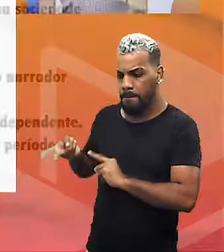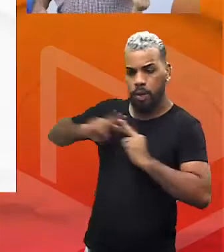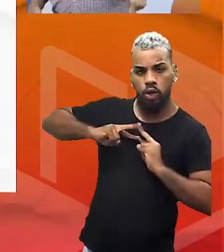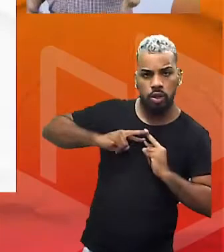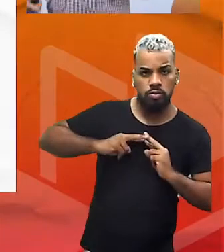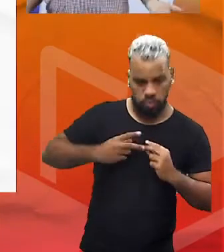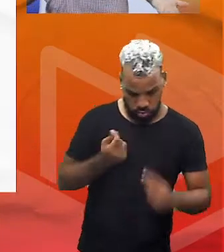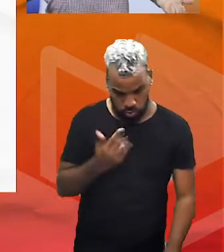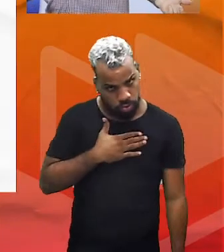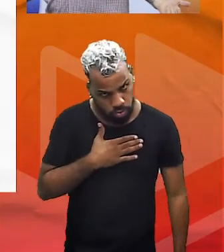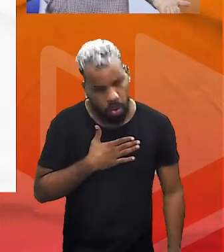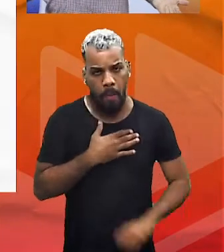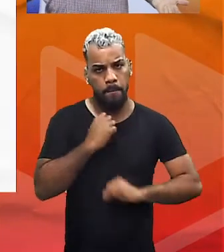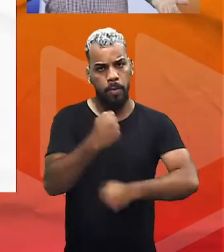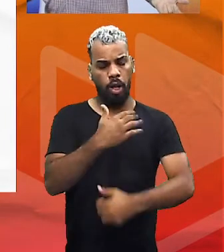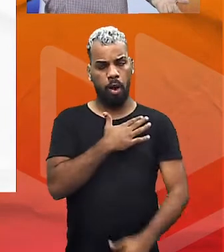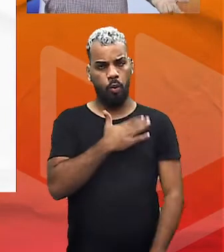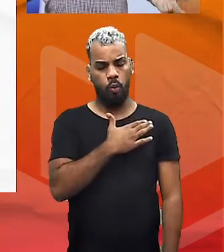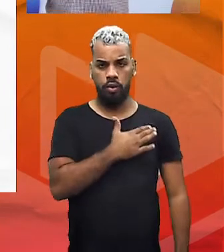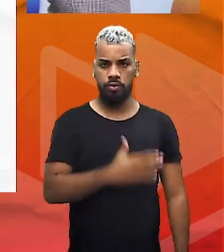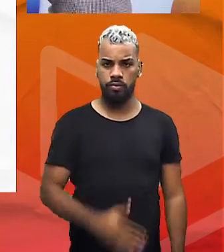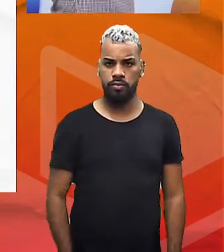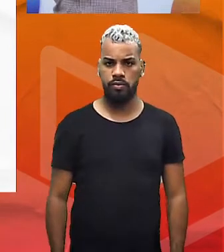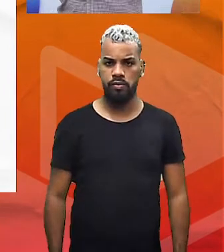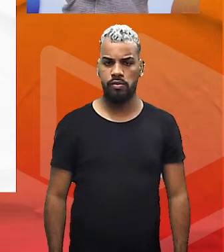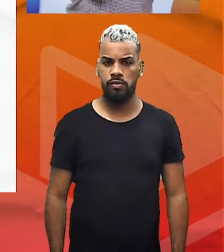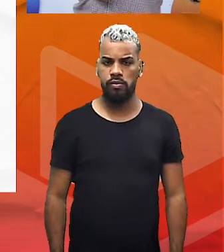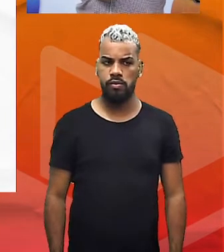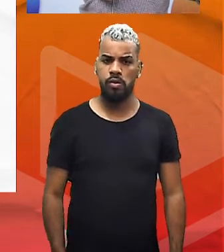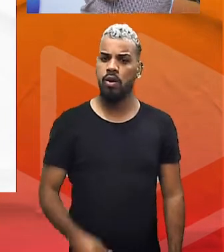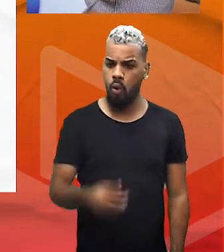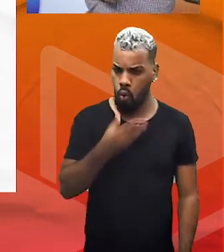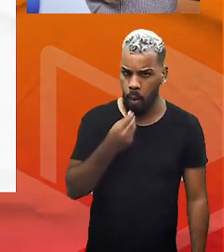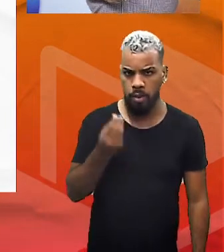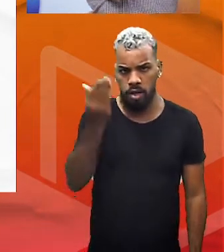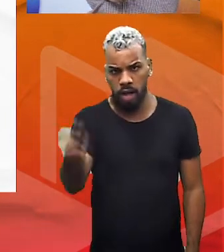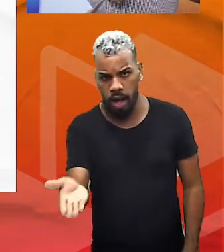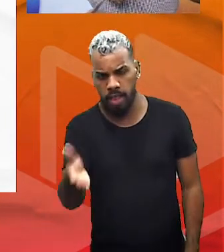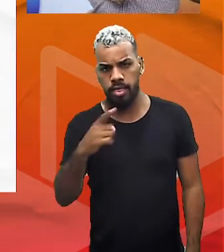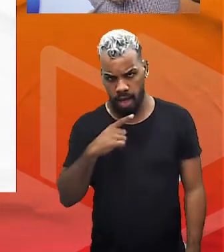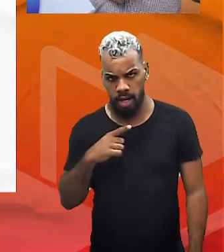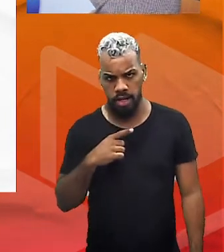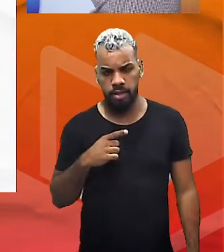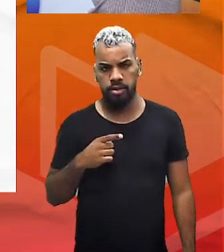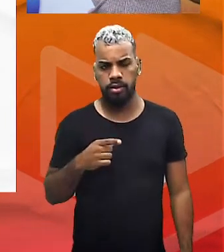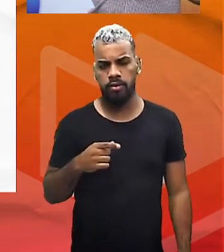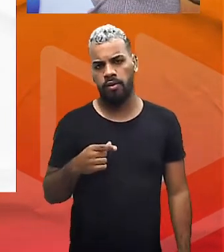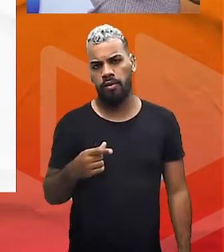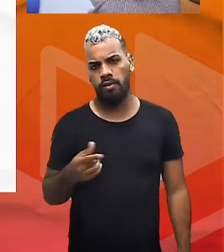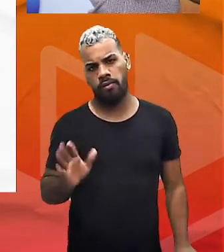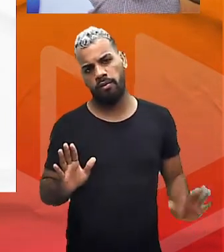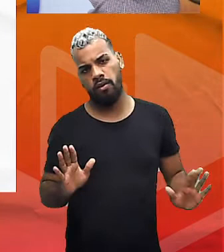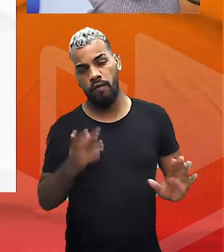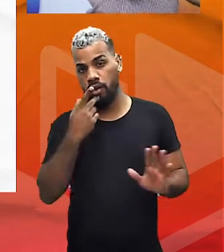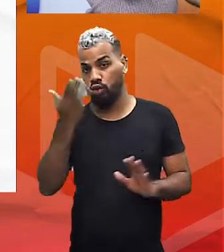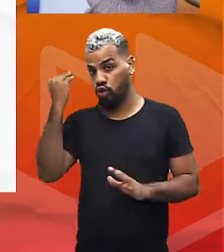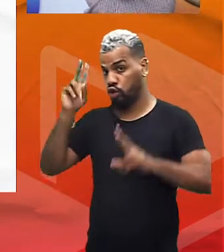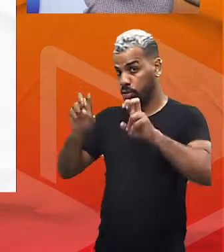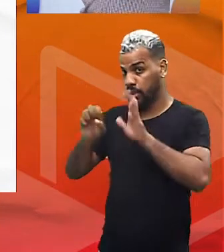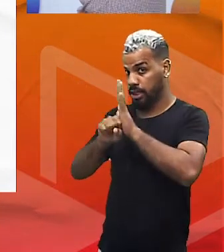o dinheiro, ela tem o poder. Não é dado ao homem também isso? Na sociedade, né? Quer dizer, estou falando do século